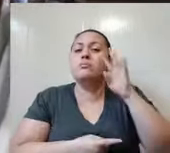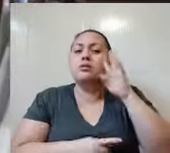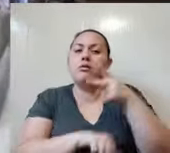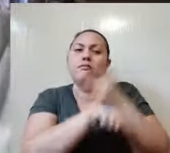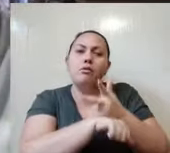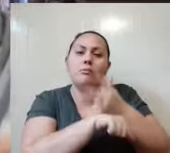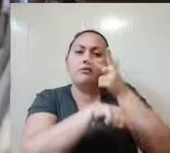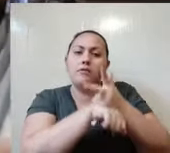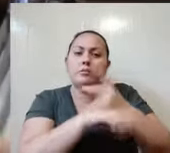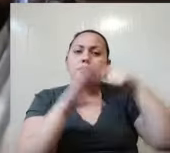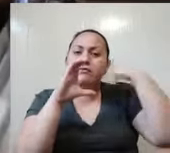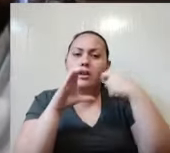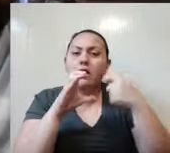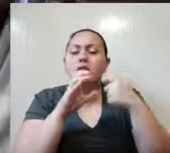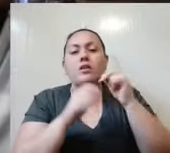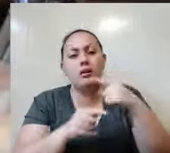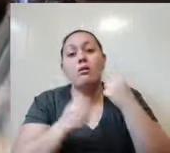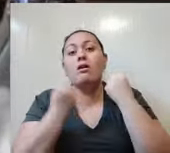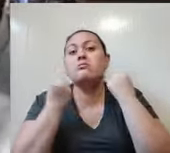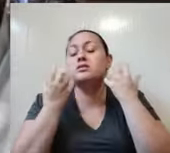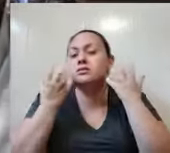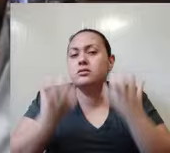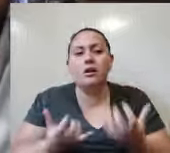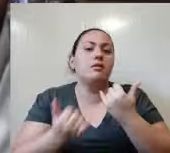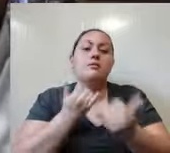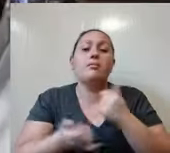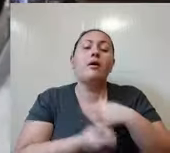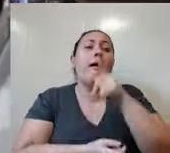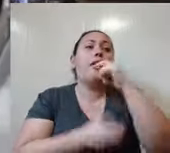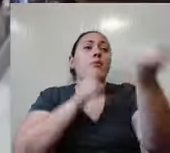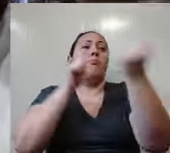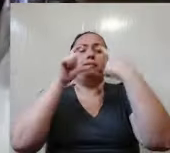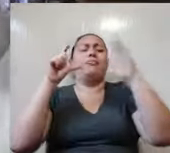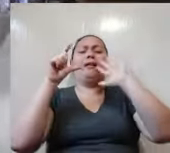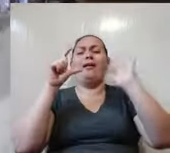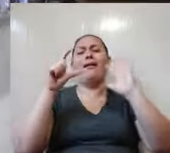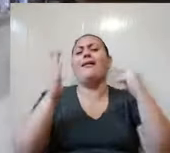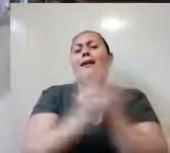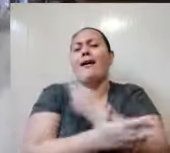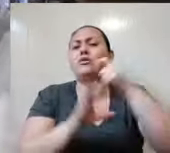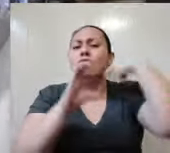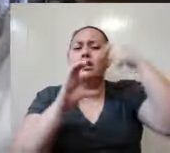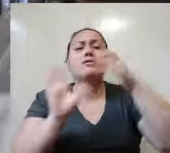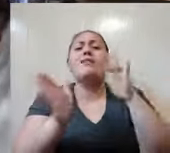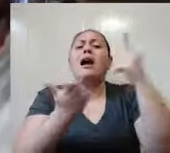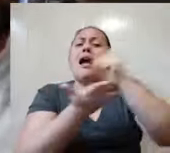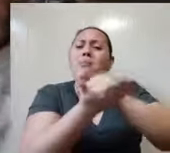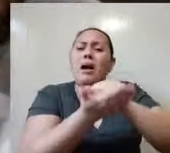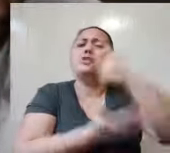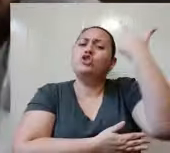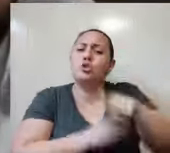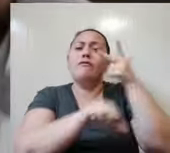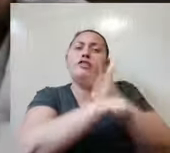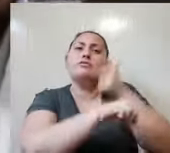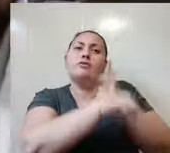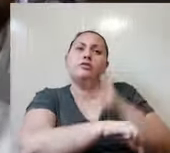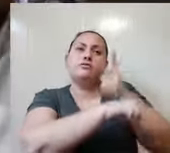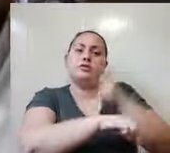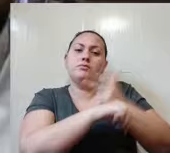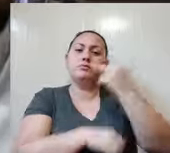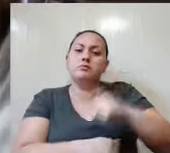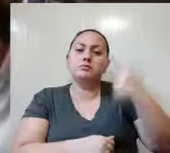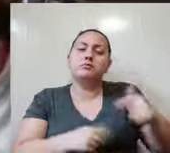um porra. Ai, caiu água na câmera, borrou o vídeo. Ai, porque não ficou legal esse tape, vamos fazer de novo. Tu perde a